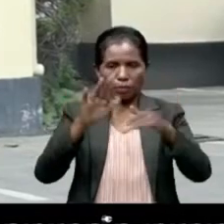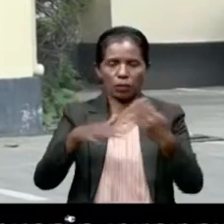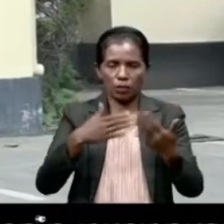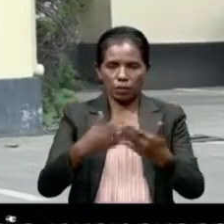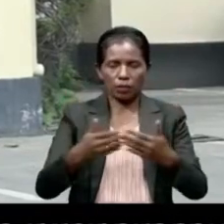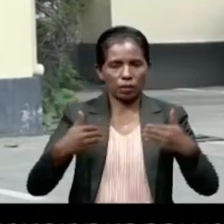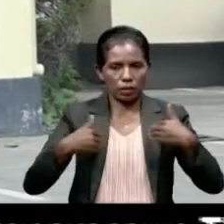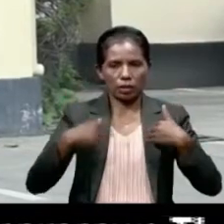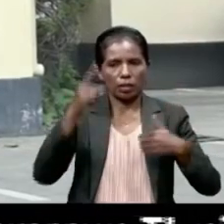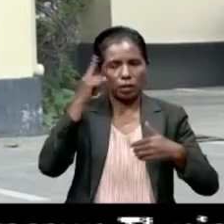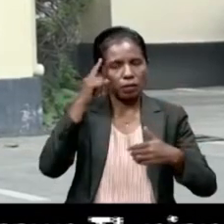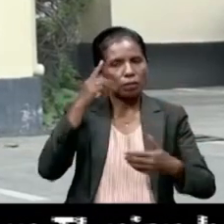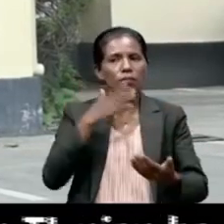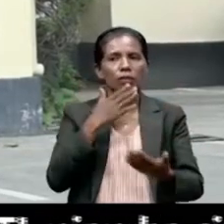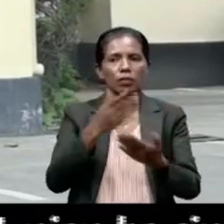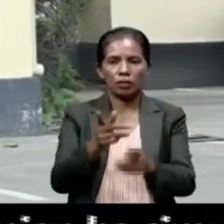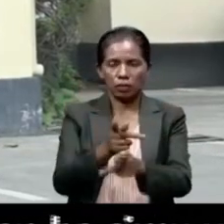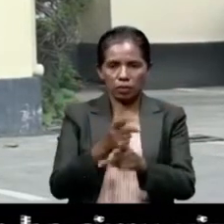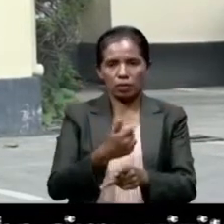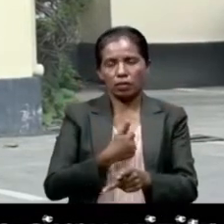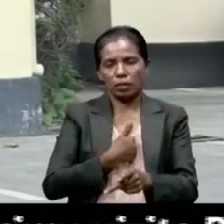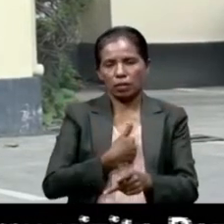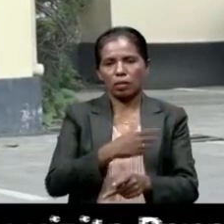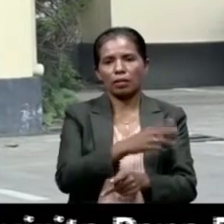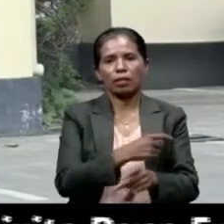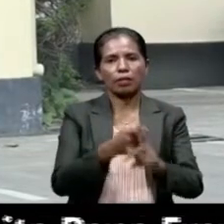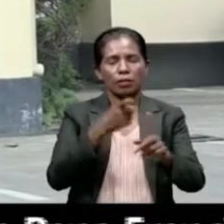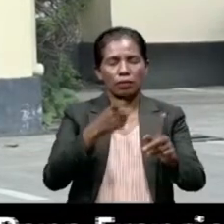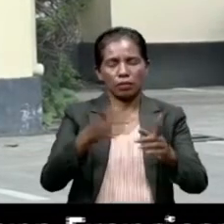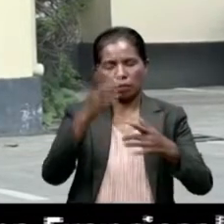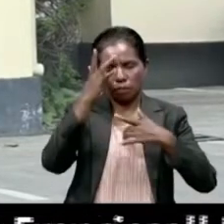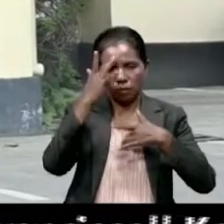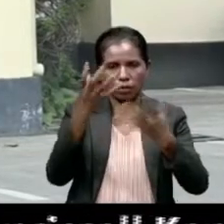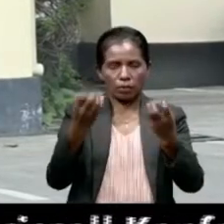sahi konsiensia atu kuidadu ididaknian husi virus uing uing